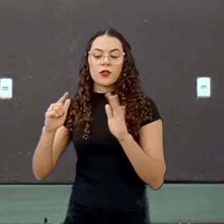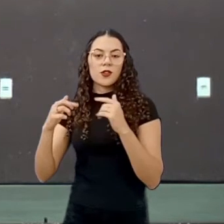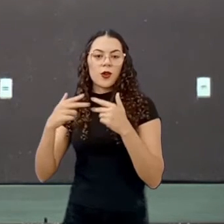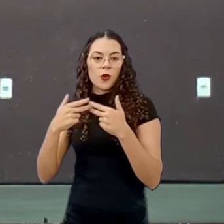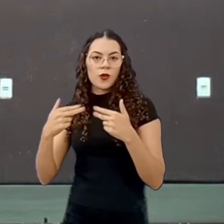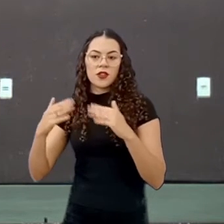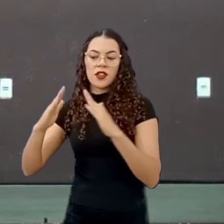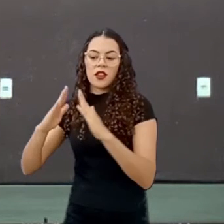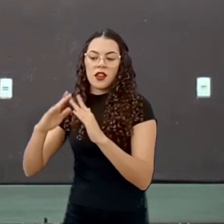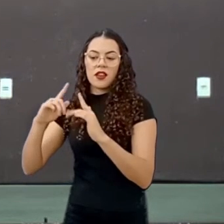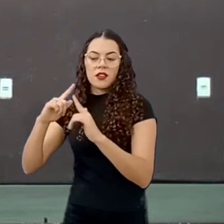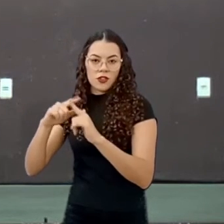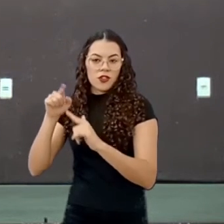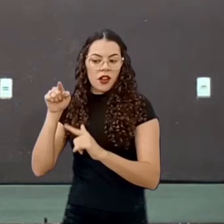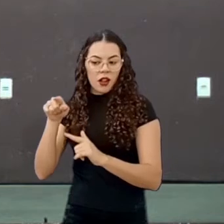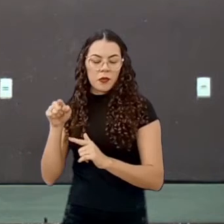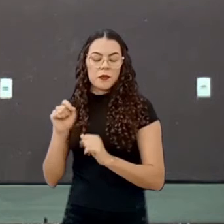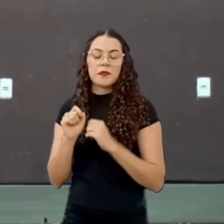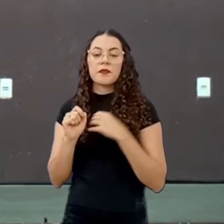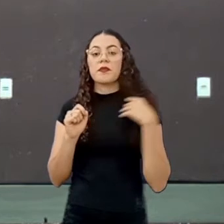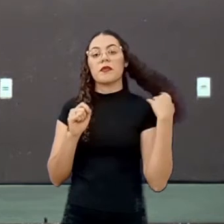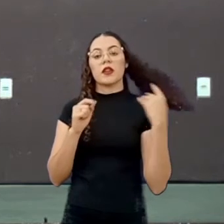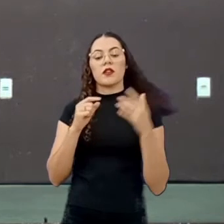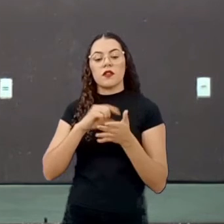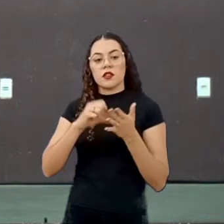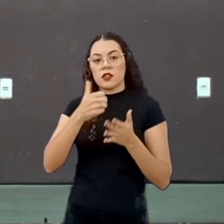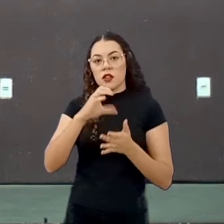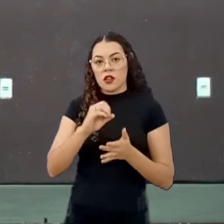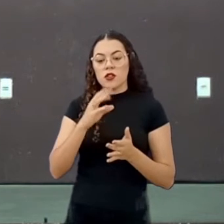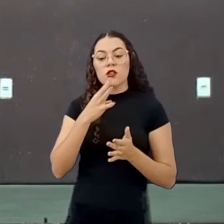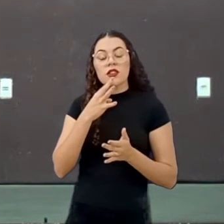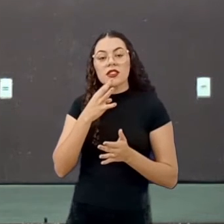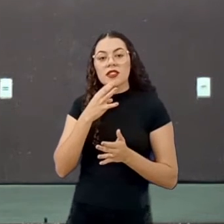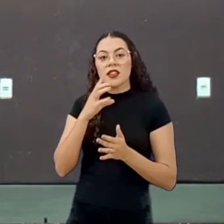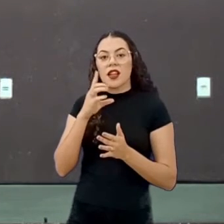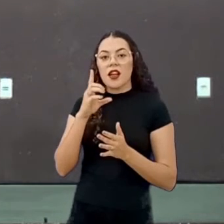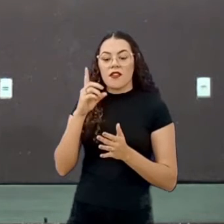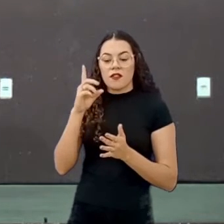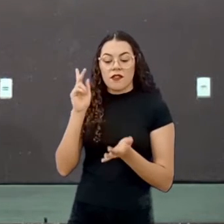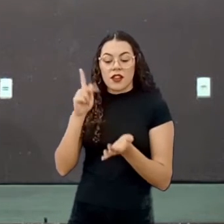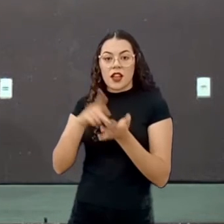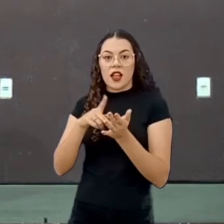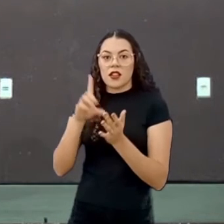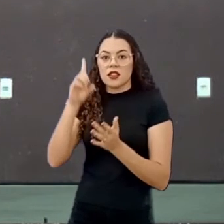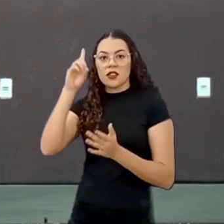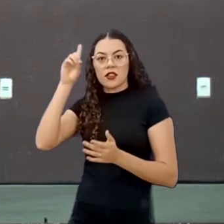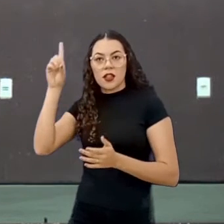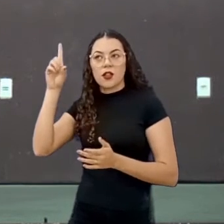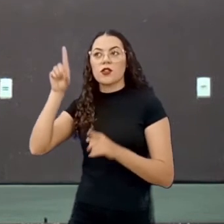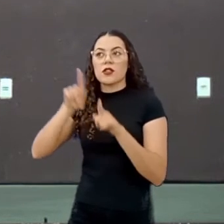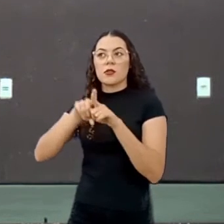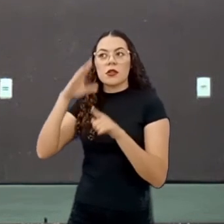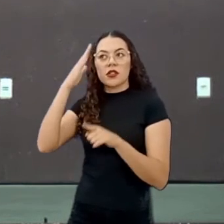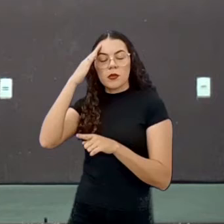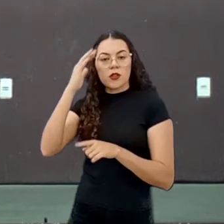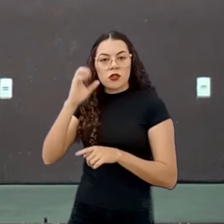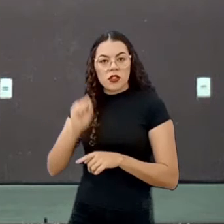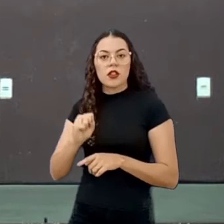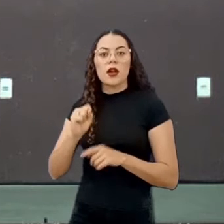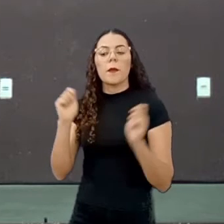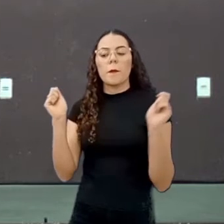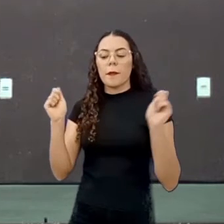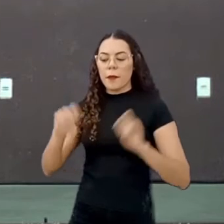10. Dessa maneira, ou seja, conhecendo a vontade de Deus em toda sabedoria e entendimento espiritual,